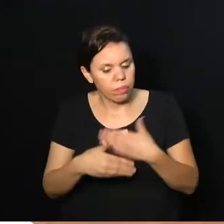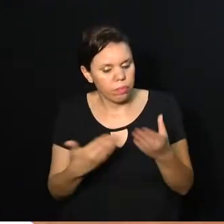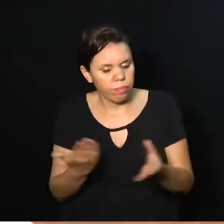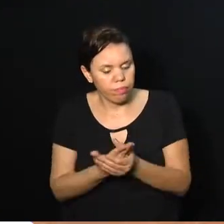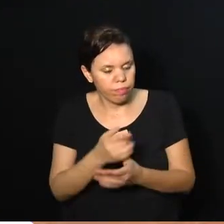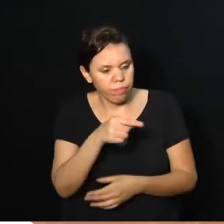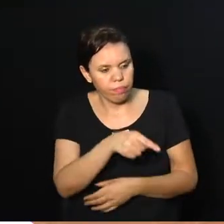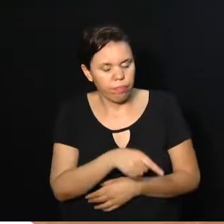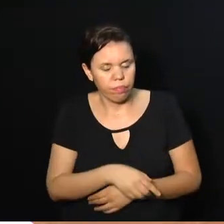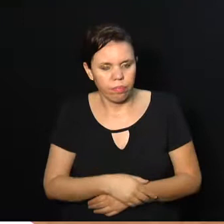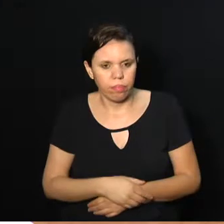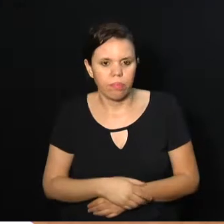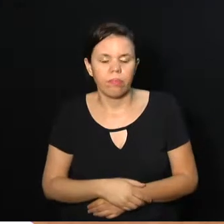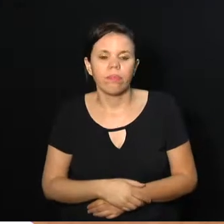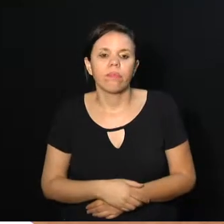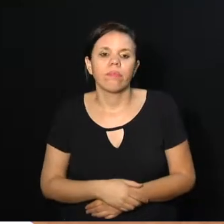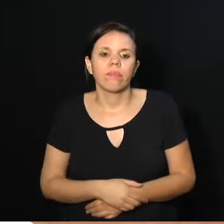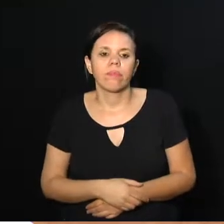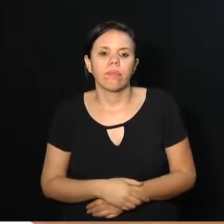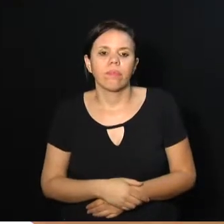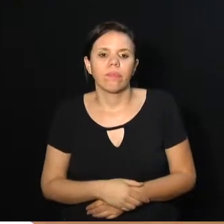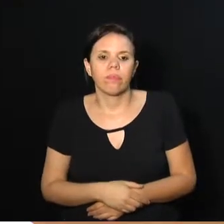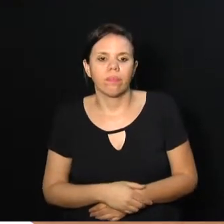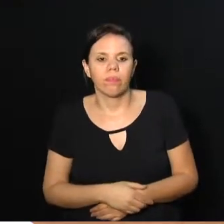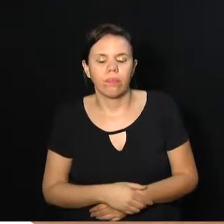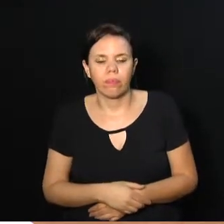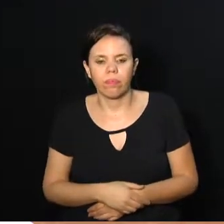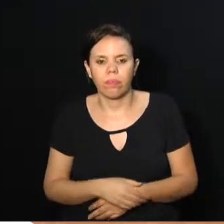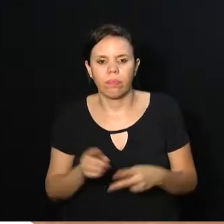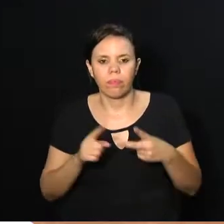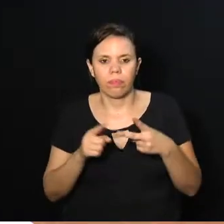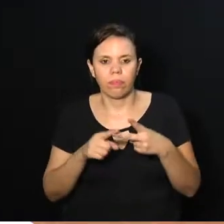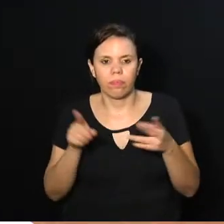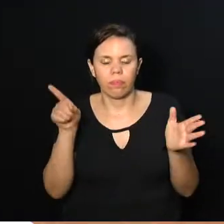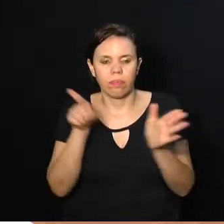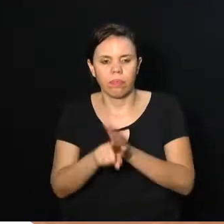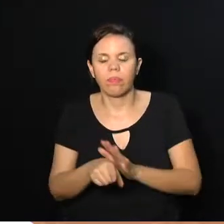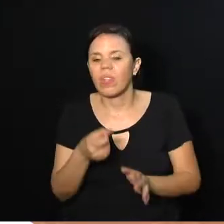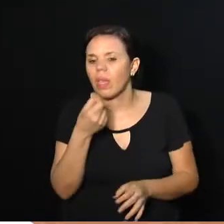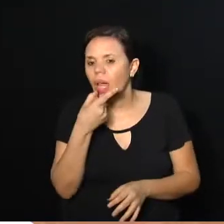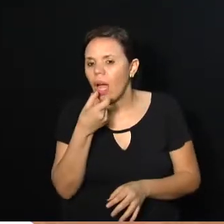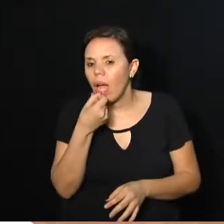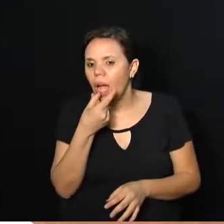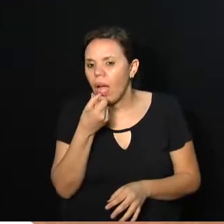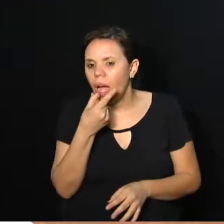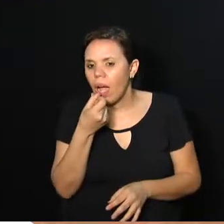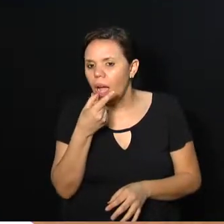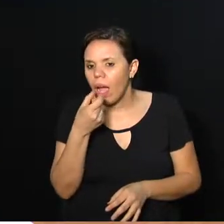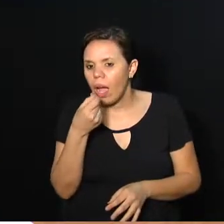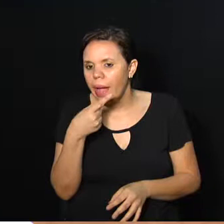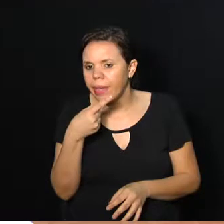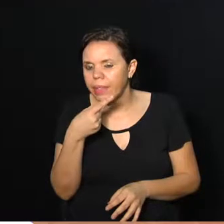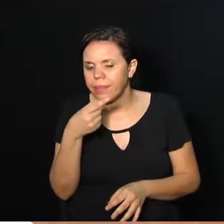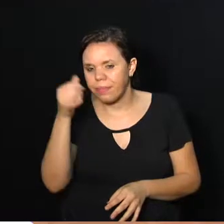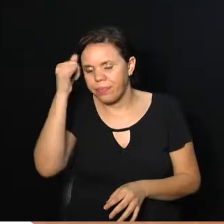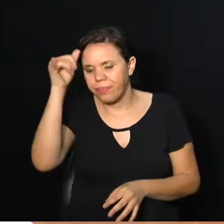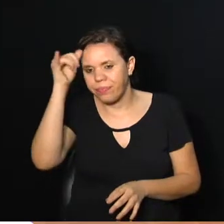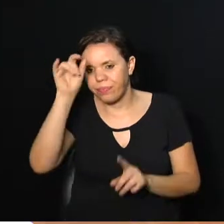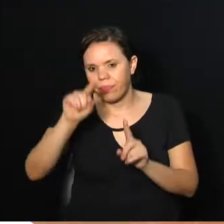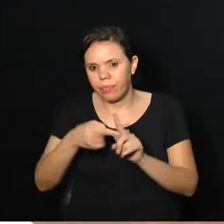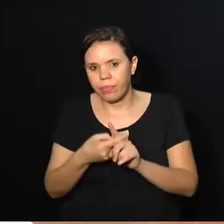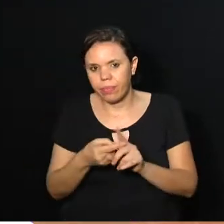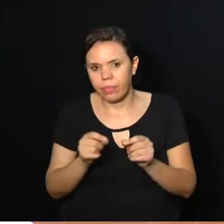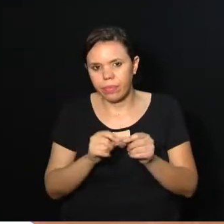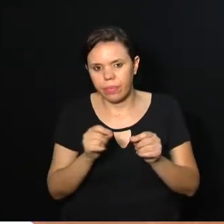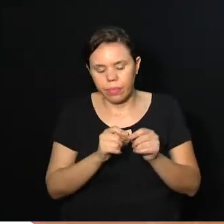né? Agora, a segunda pergunta sobre o anticoncepcional, ela tem que fazer revisão pós-parto na